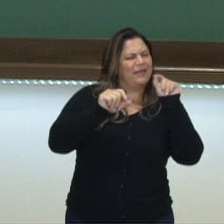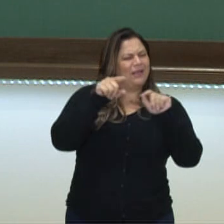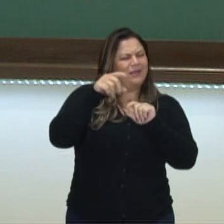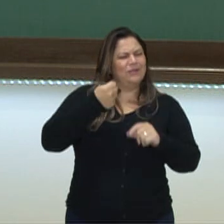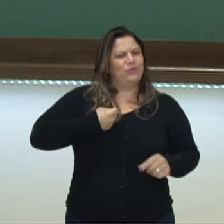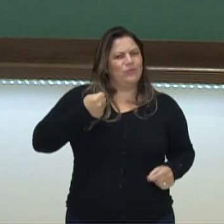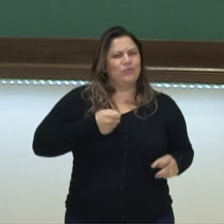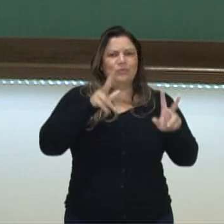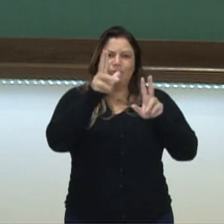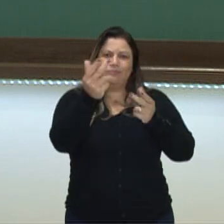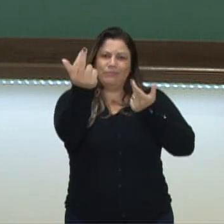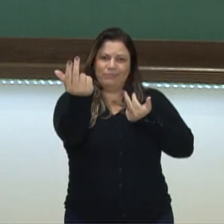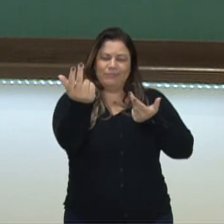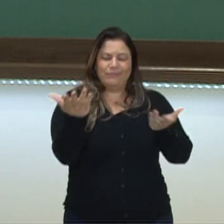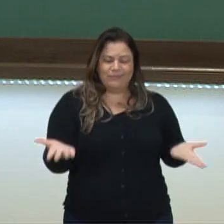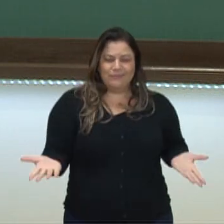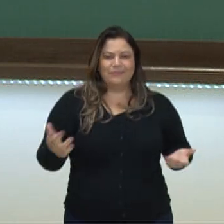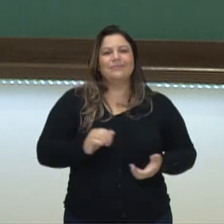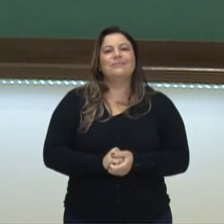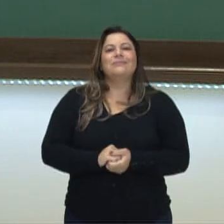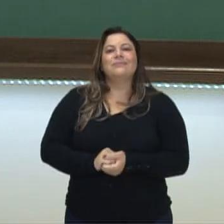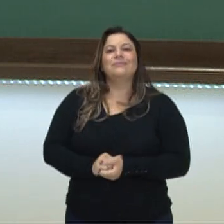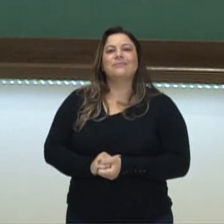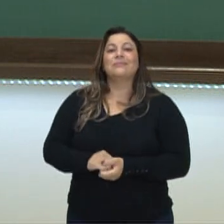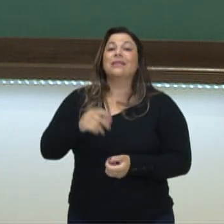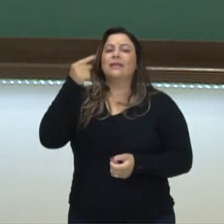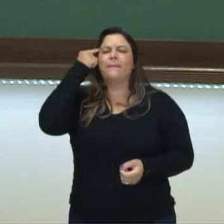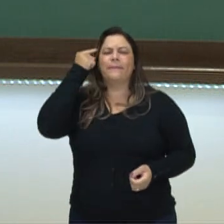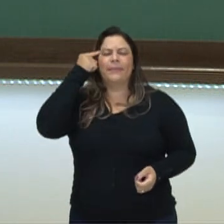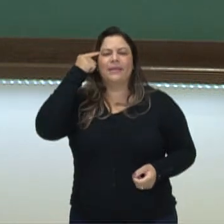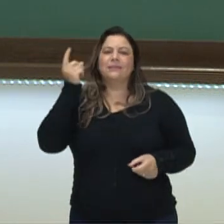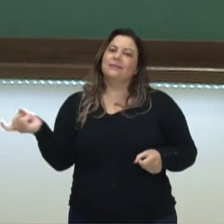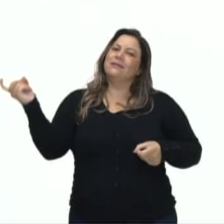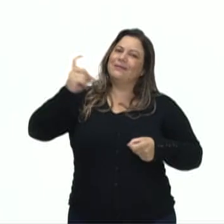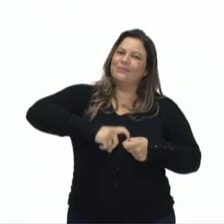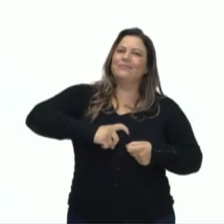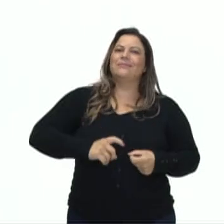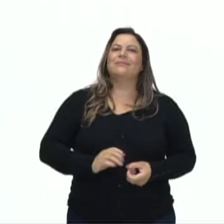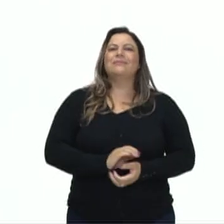são iguais aos meus, tá? Então, pense um pouquinho e a gente já volta.